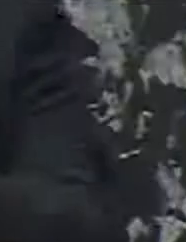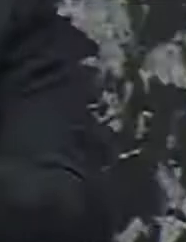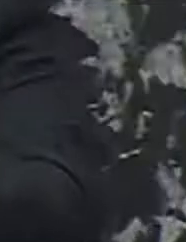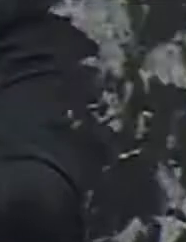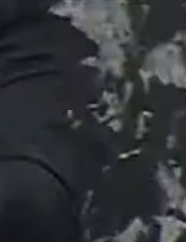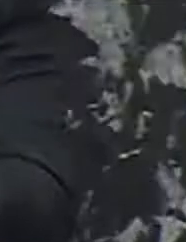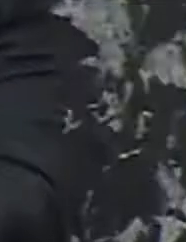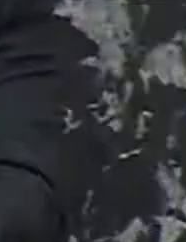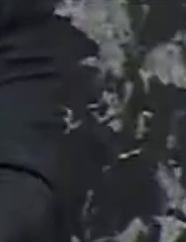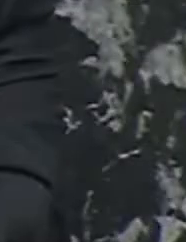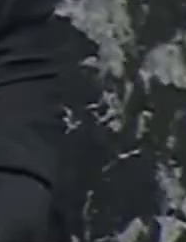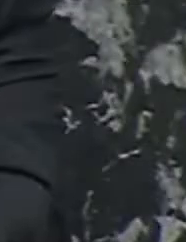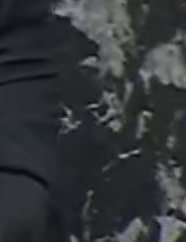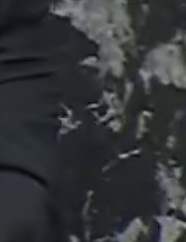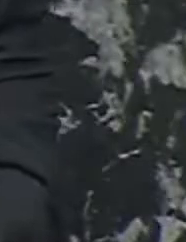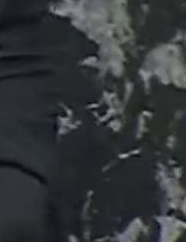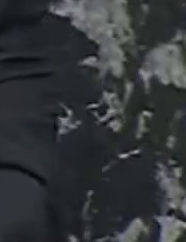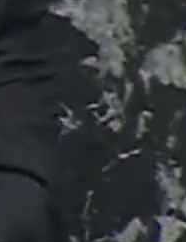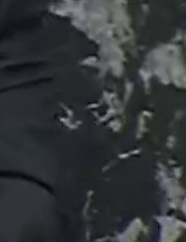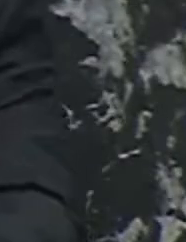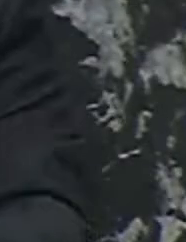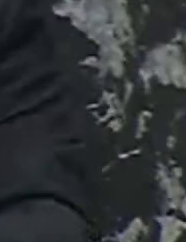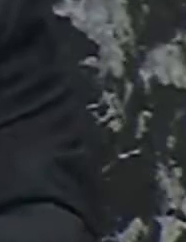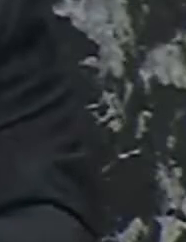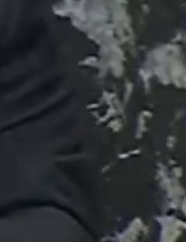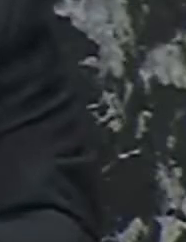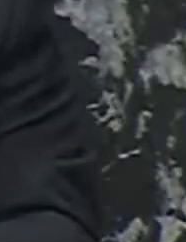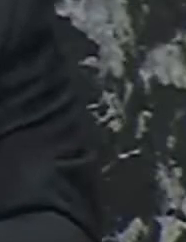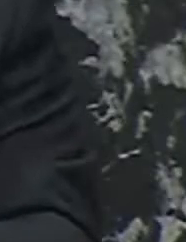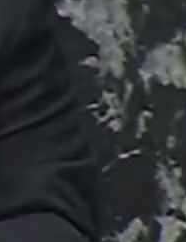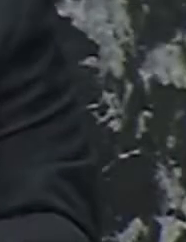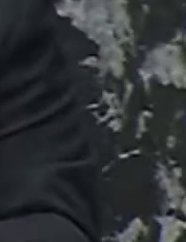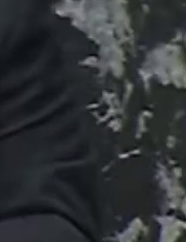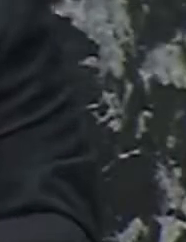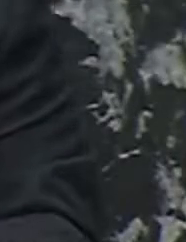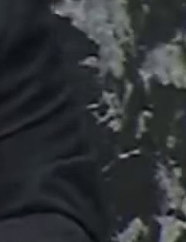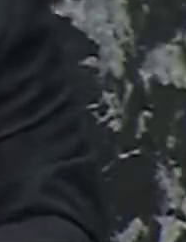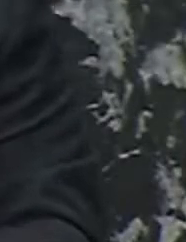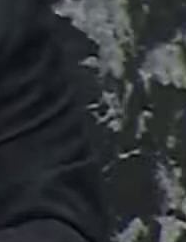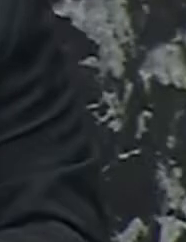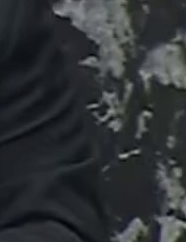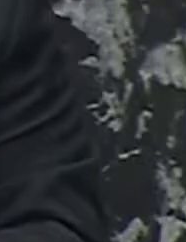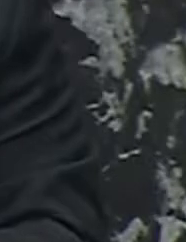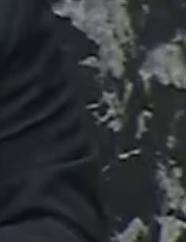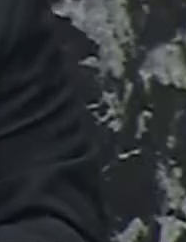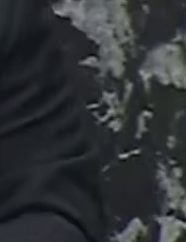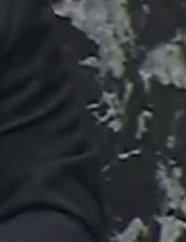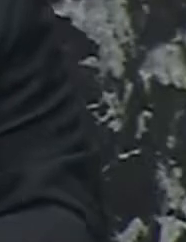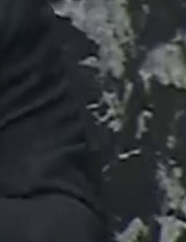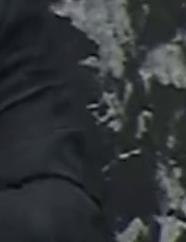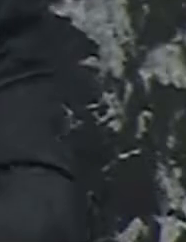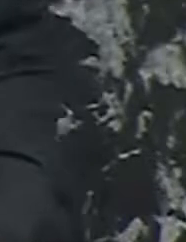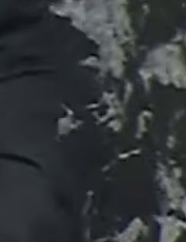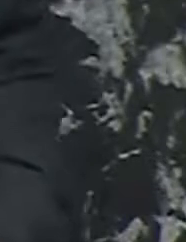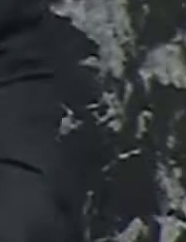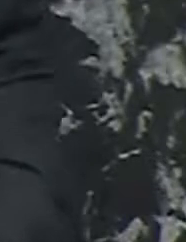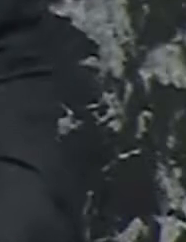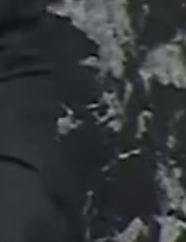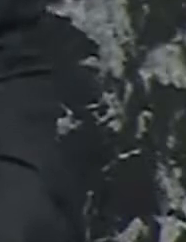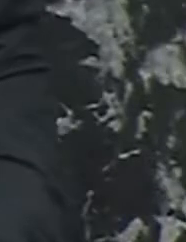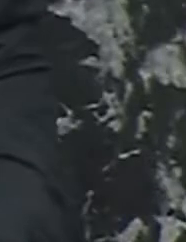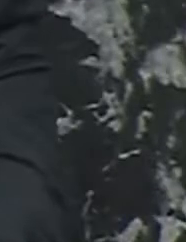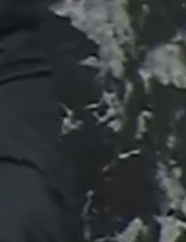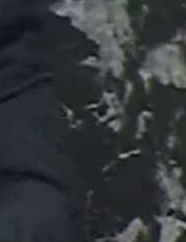Passamos agora à votação da emenda número 3, destacada com parecer pela rejeição. Em